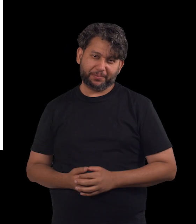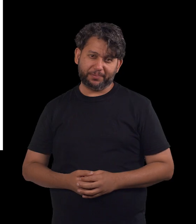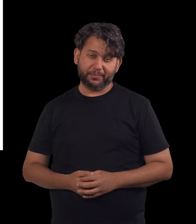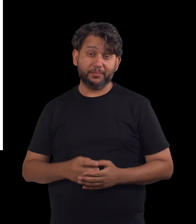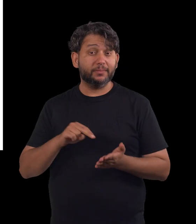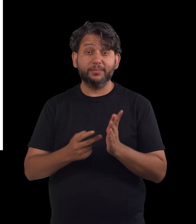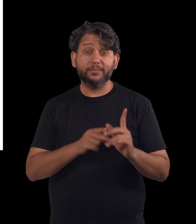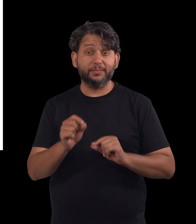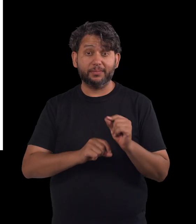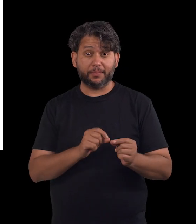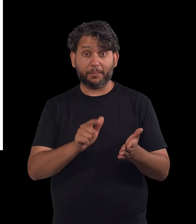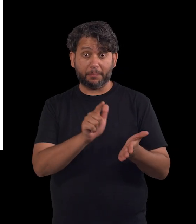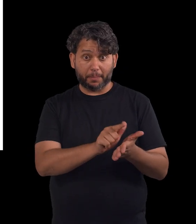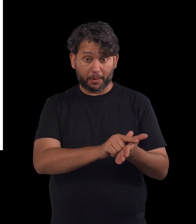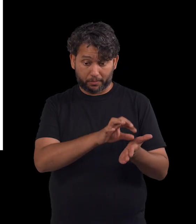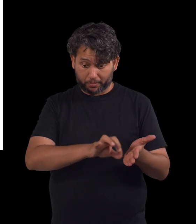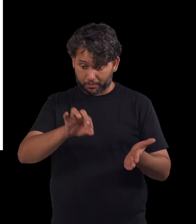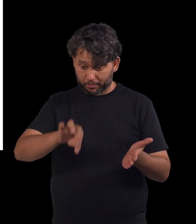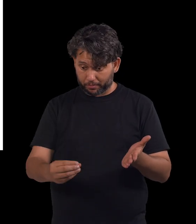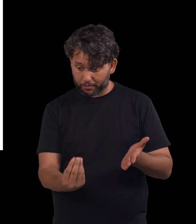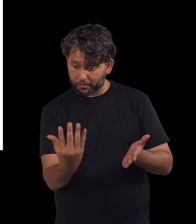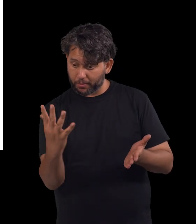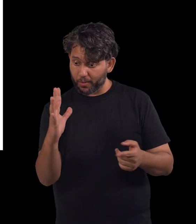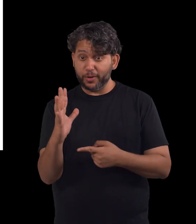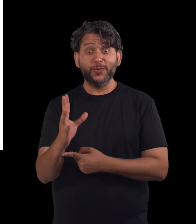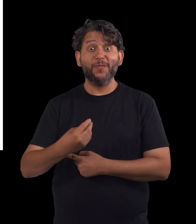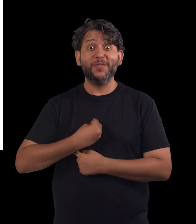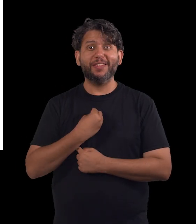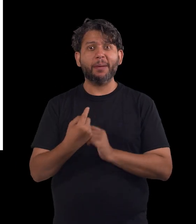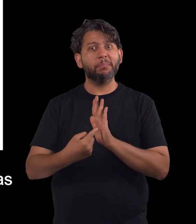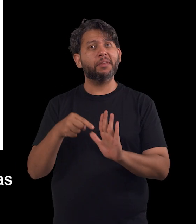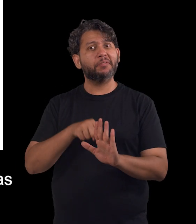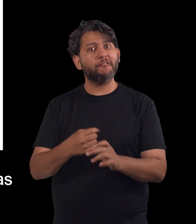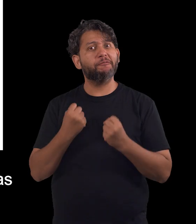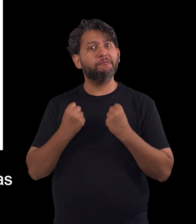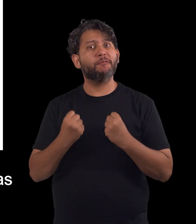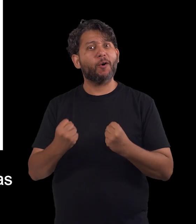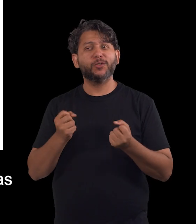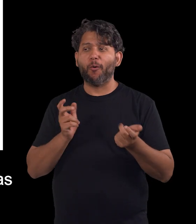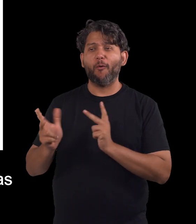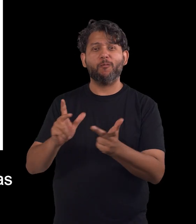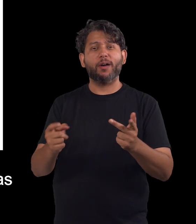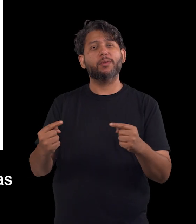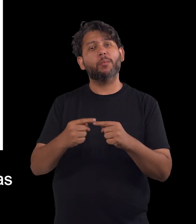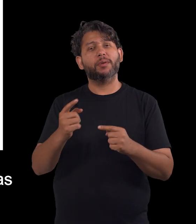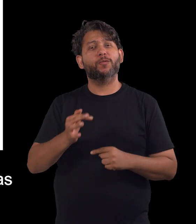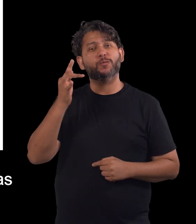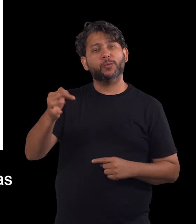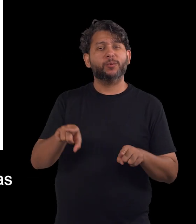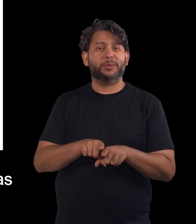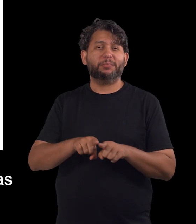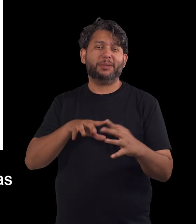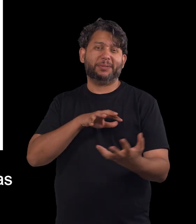responsabilidade. Transformar um pedaço de papel em vida é, em si, uma metáfora potente para as conversas